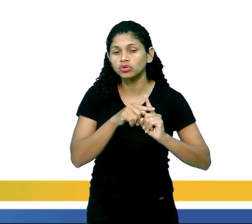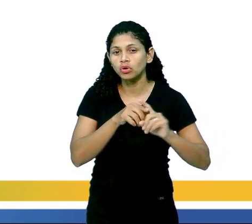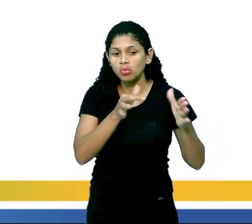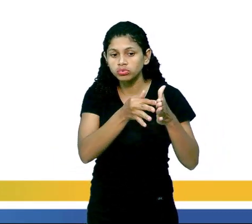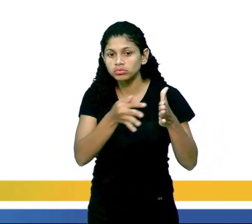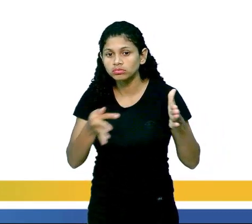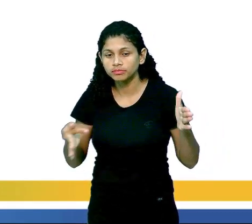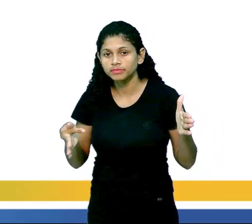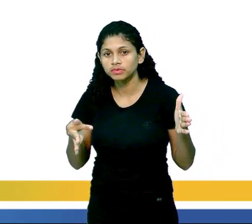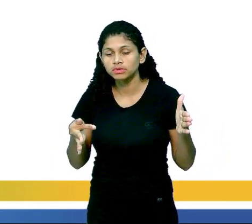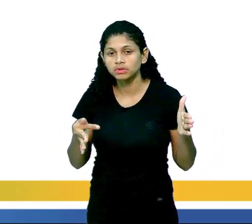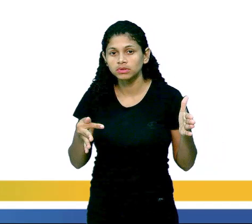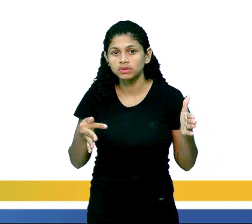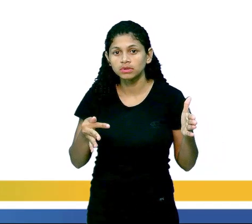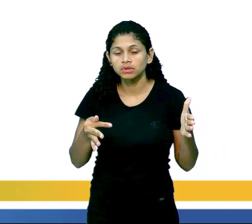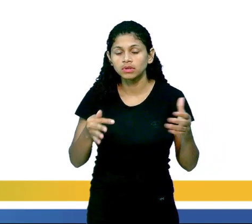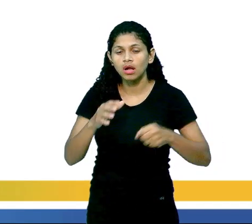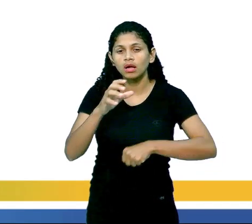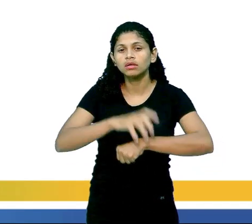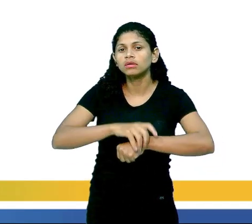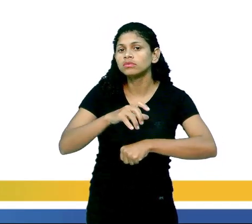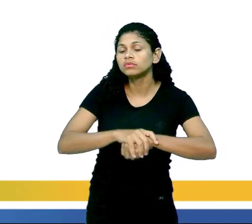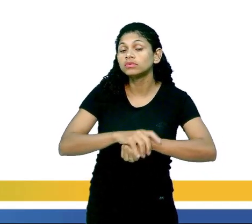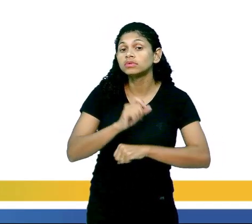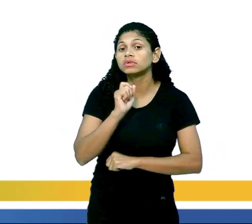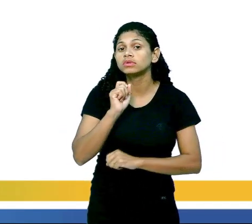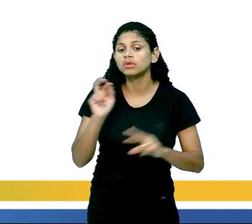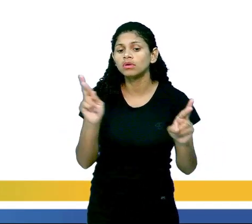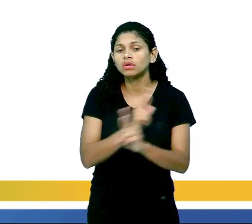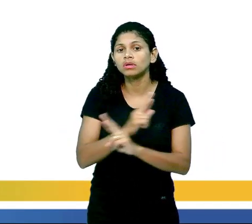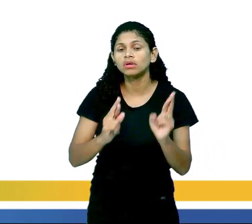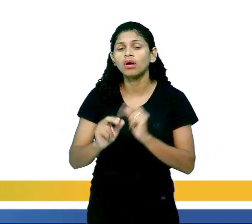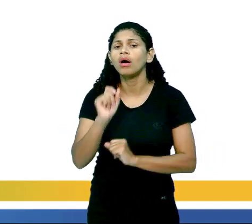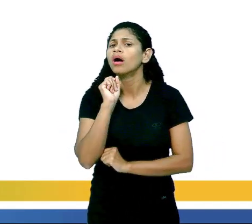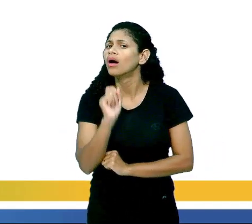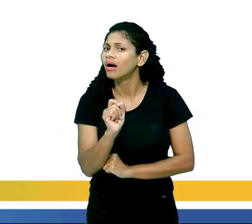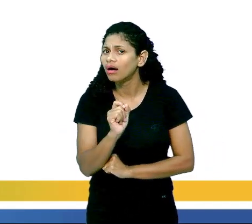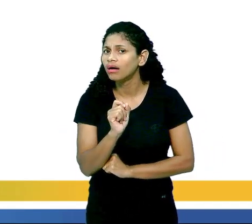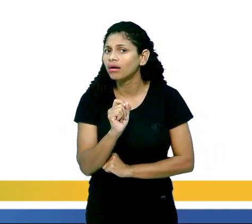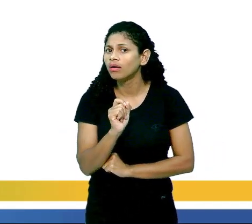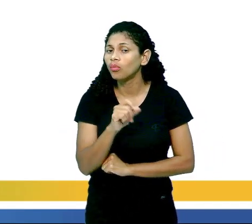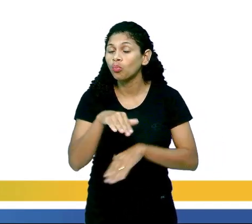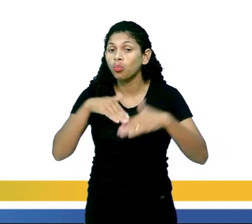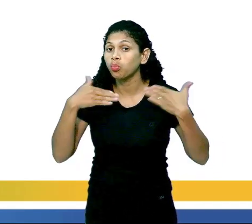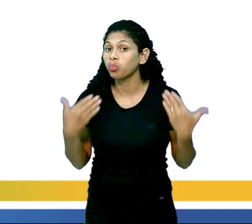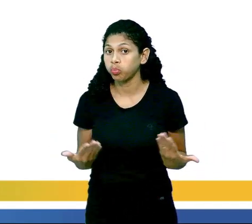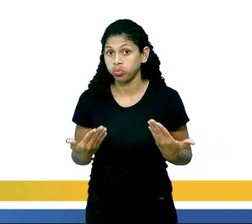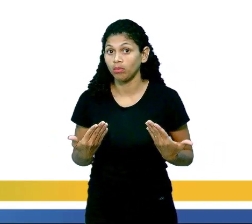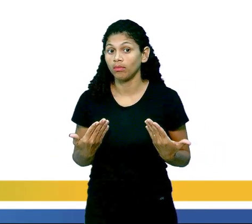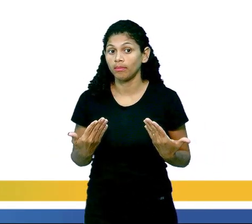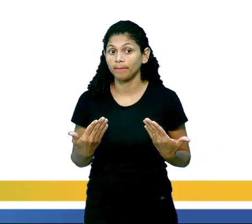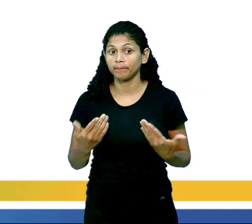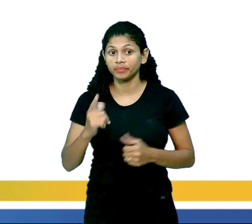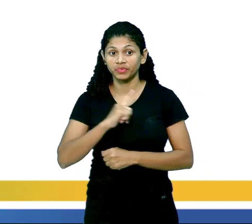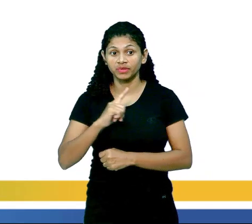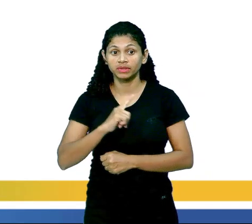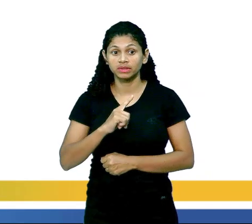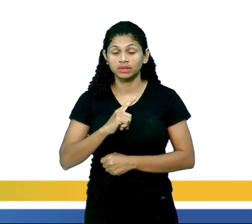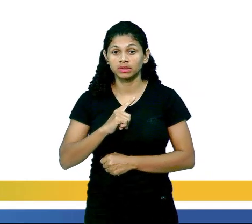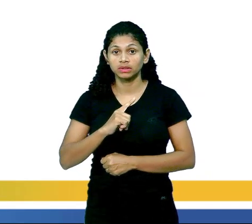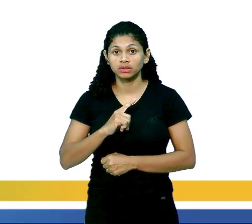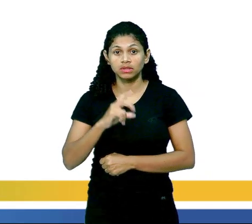presente nessa relação é... Então, olha aí, pessoal. Nós temos aí